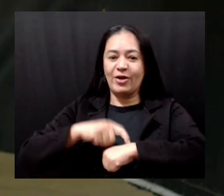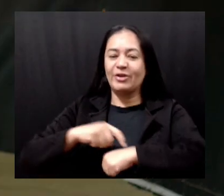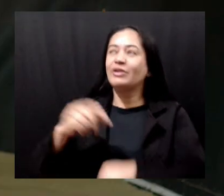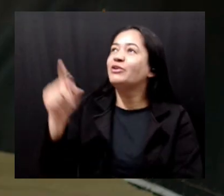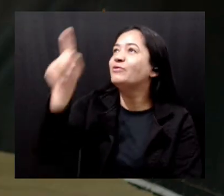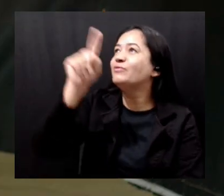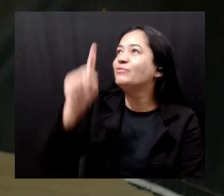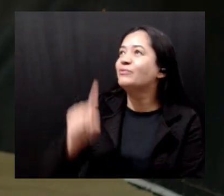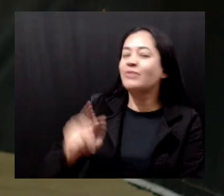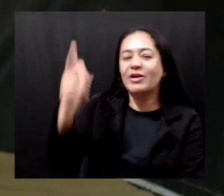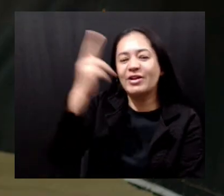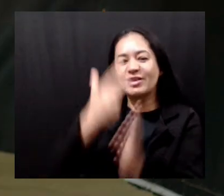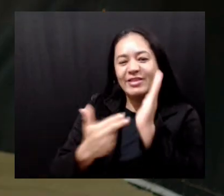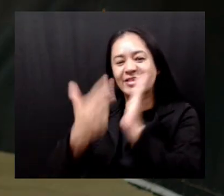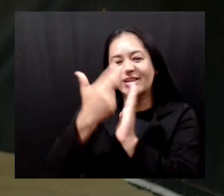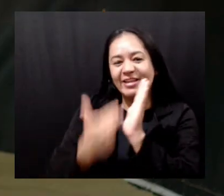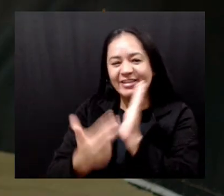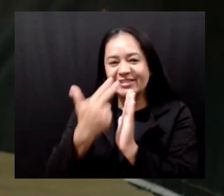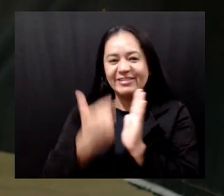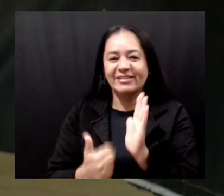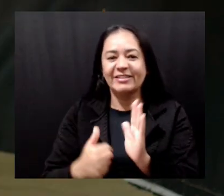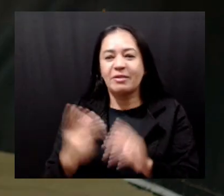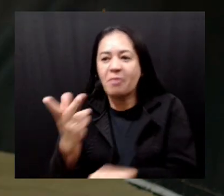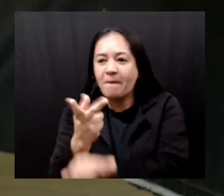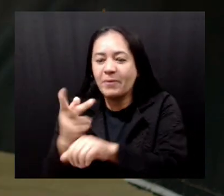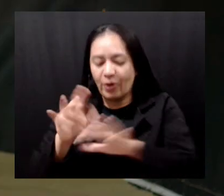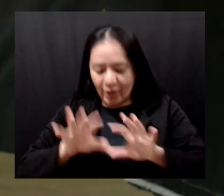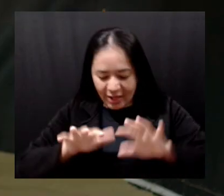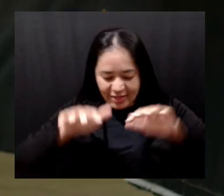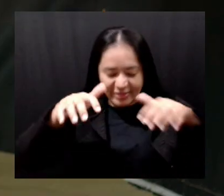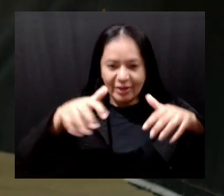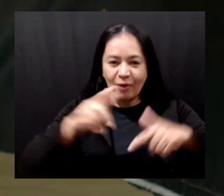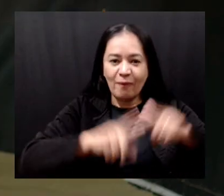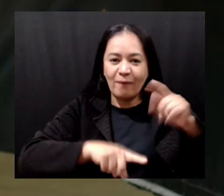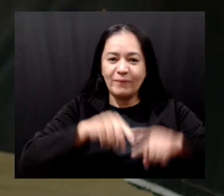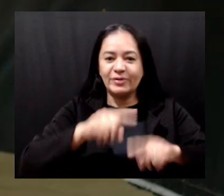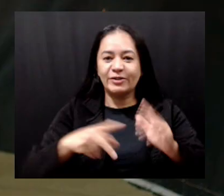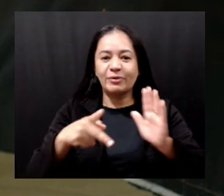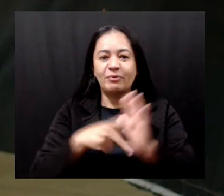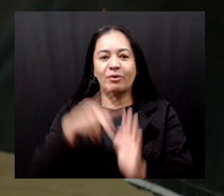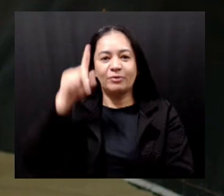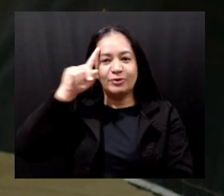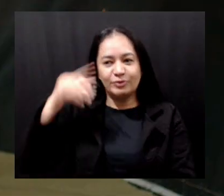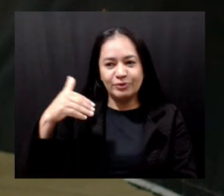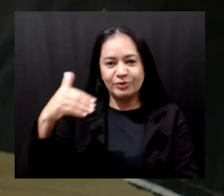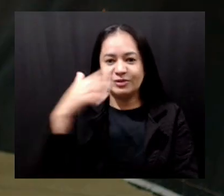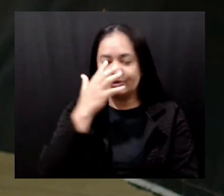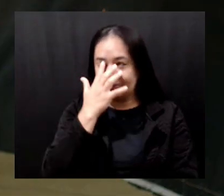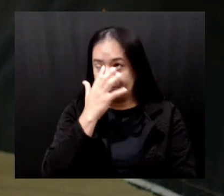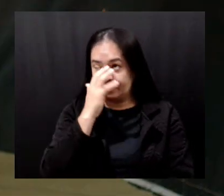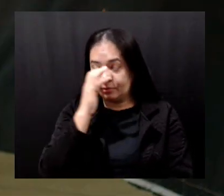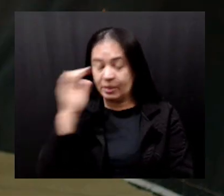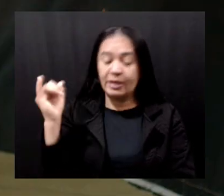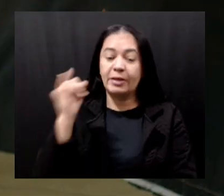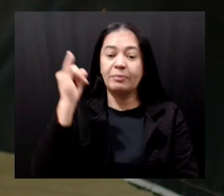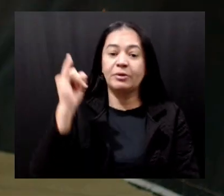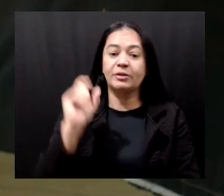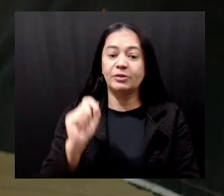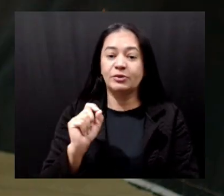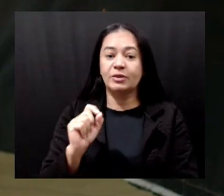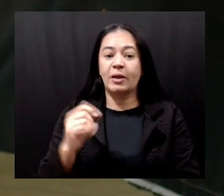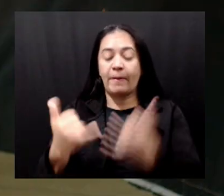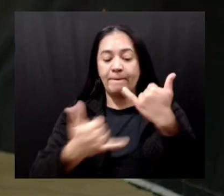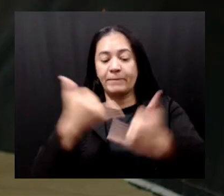tesouro com objetos do cotidiano, né? Olha, é importante reforçar que brincar é um direito da criança